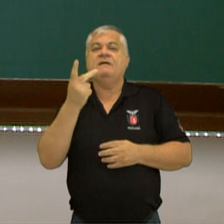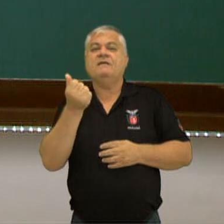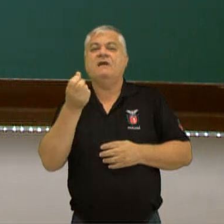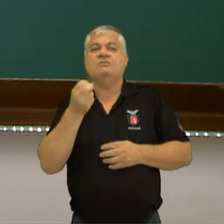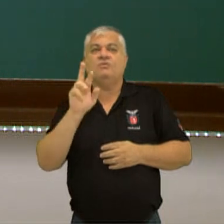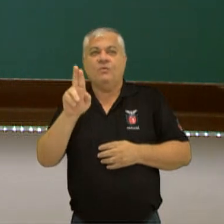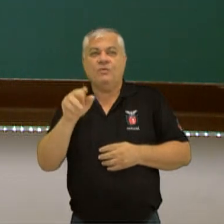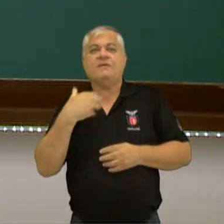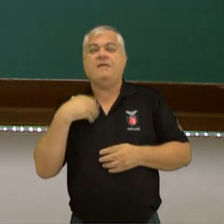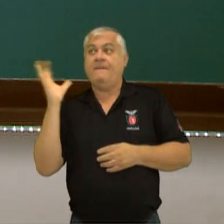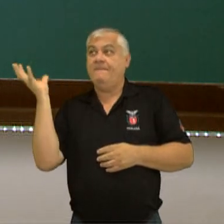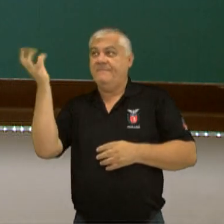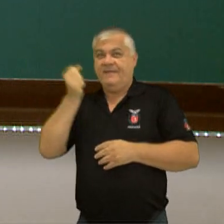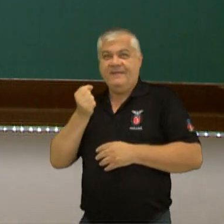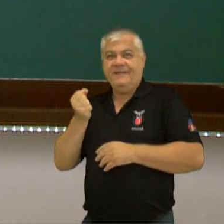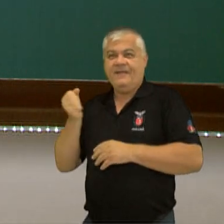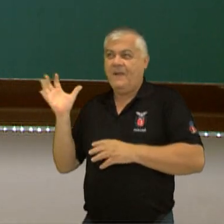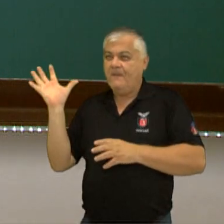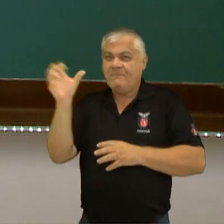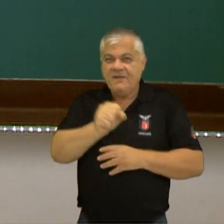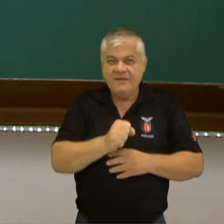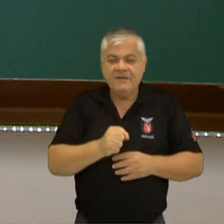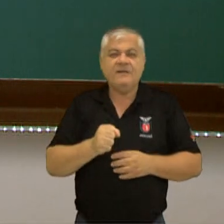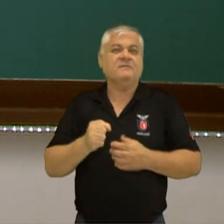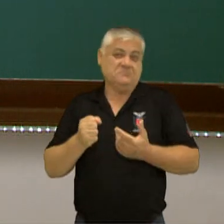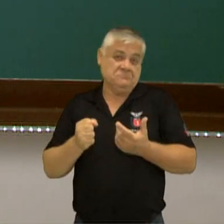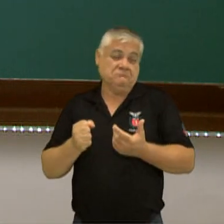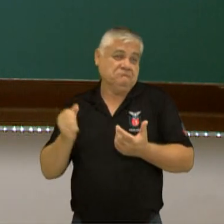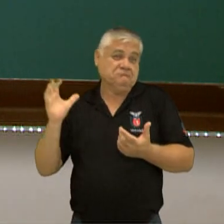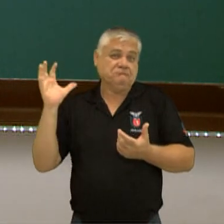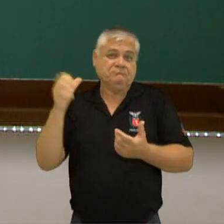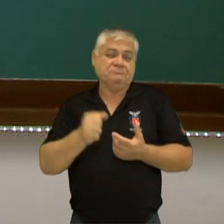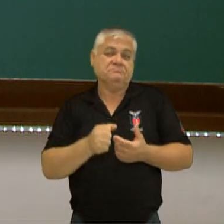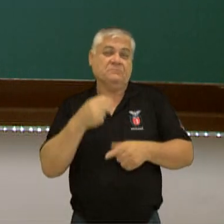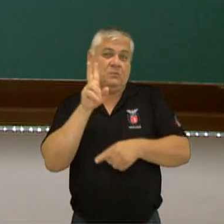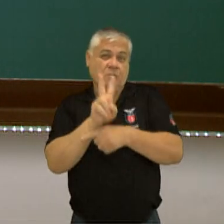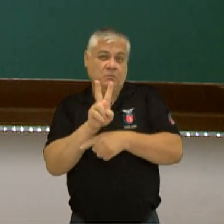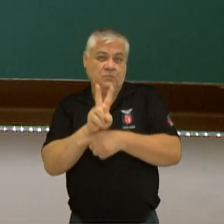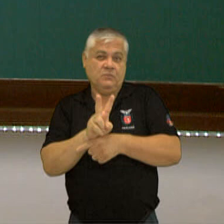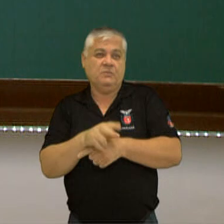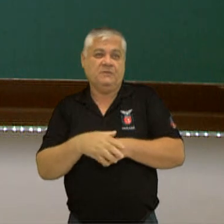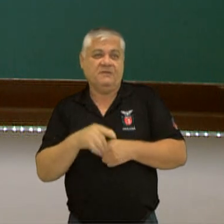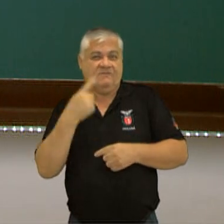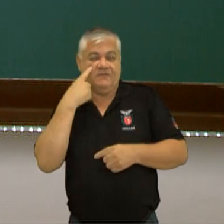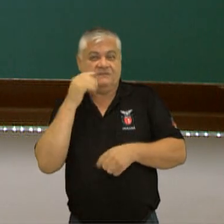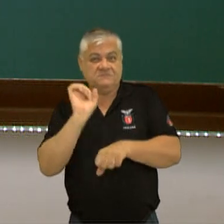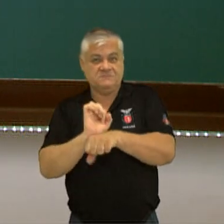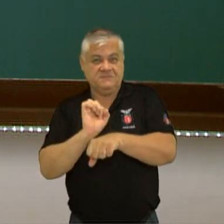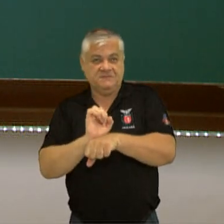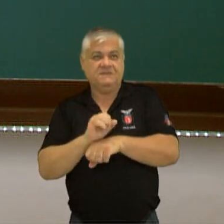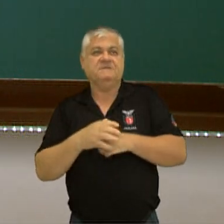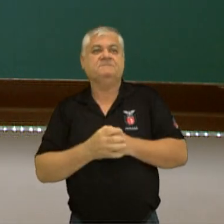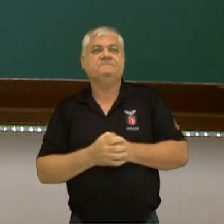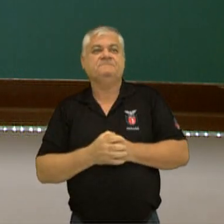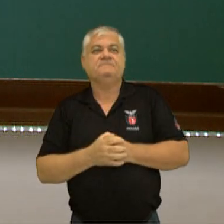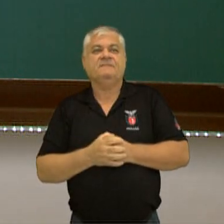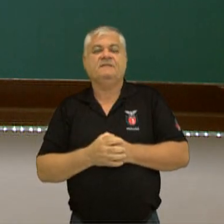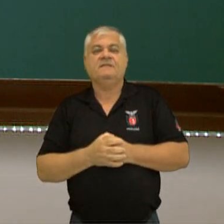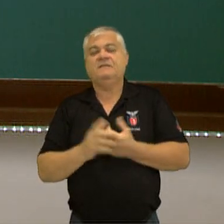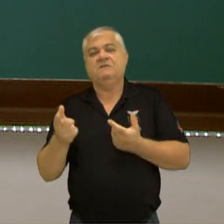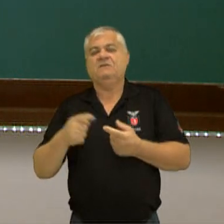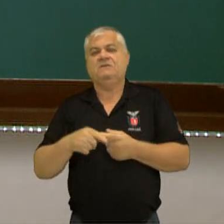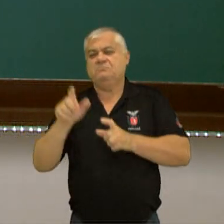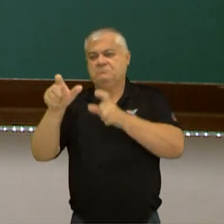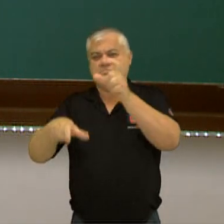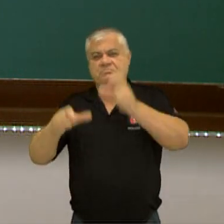apanhador, que recebe as bolas que são rebatidas, que não são rebatidas, e cuida da última base. Então é aquele que fica lá atrás recebendo. E os jogadores